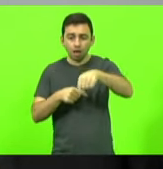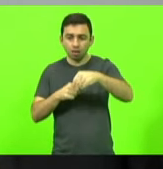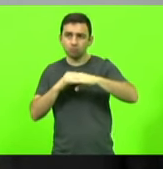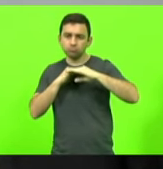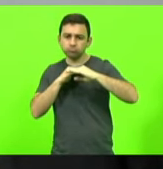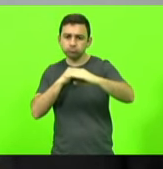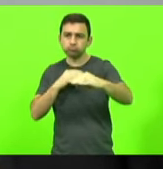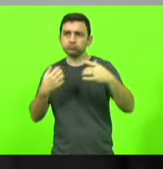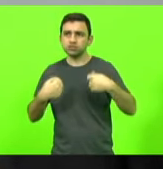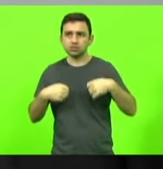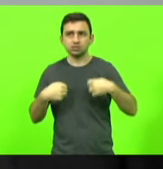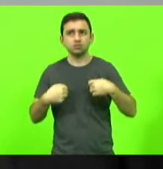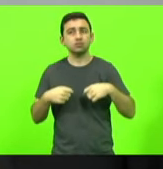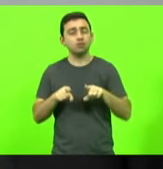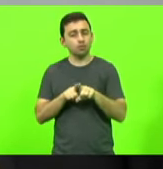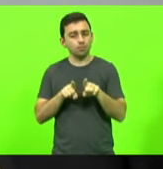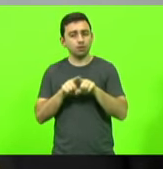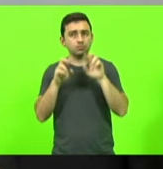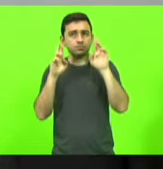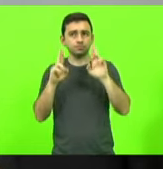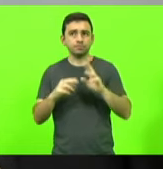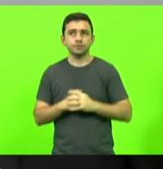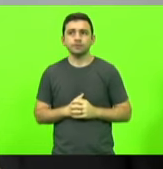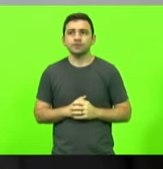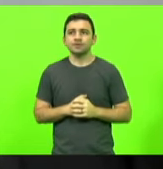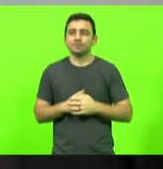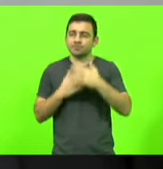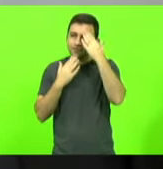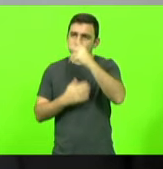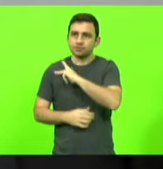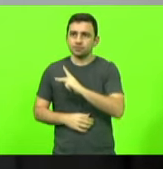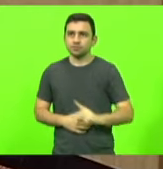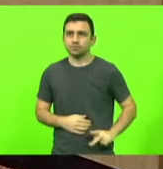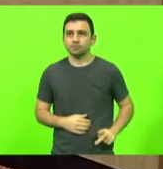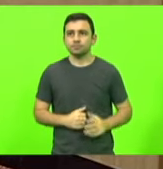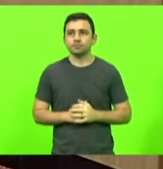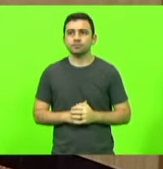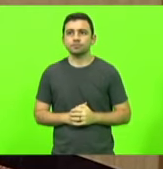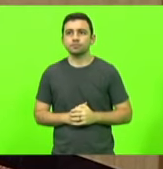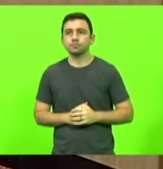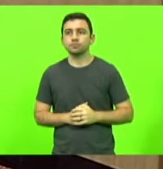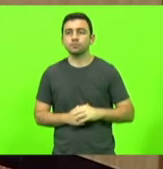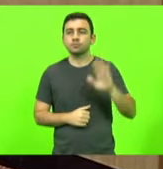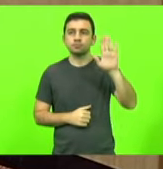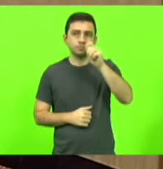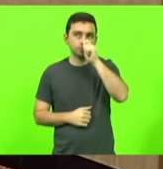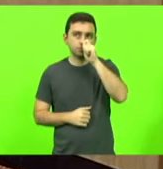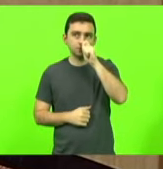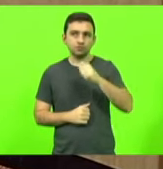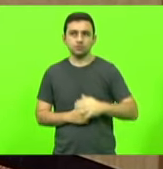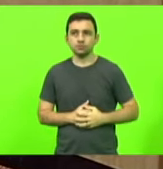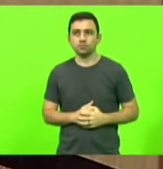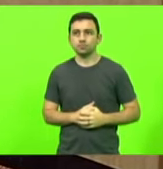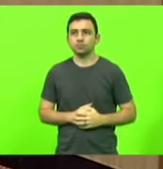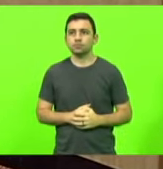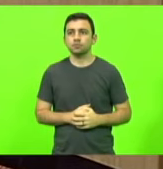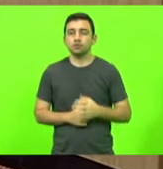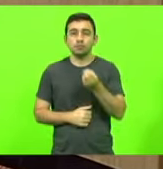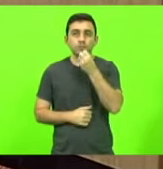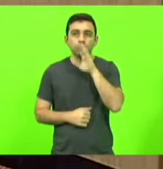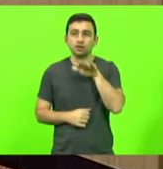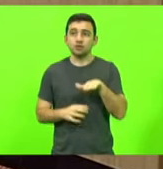importante de ter esse respaldo também. Muito obrigado, presidente. Com a palavra o deputado João Amin. Queria dar uma boa tarde a